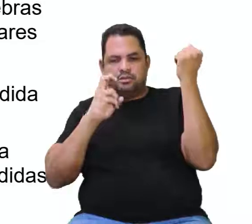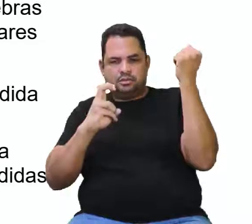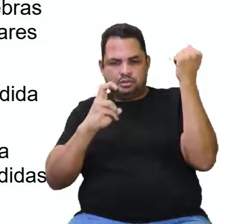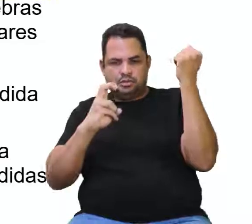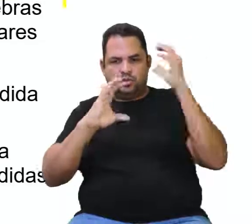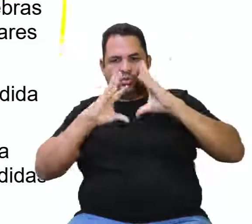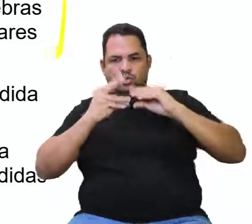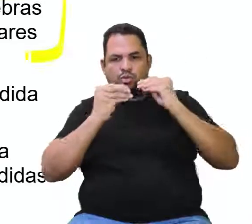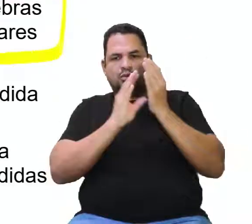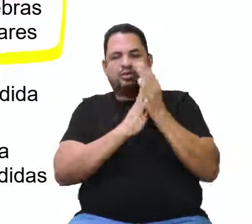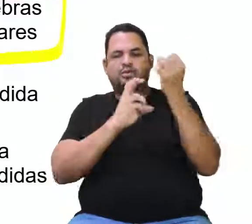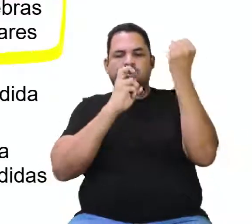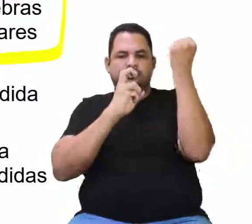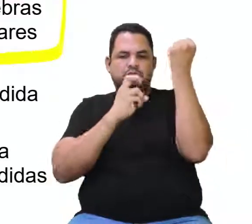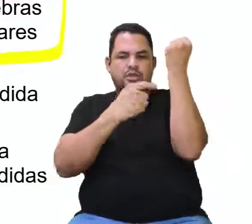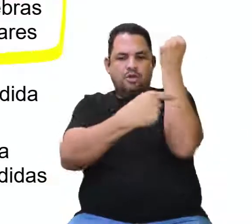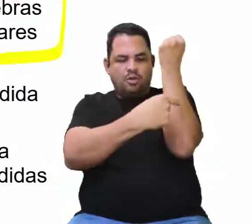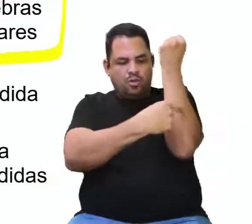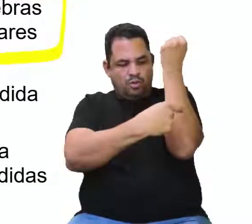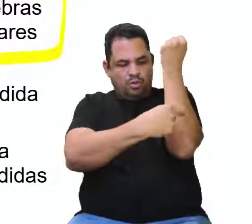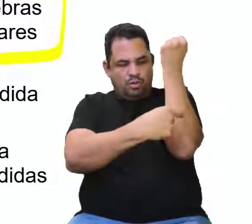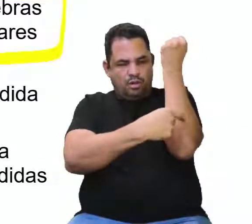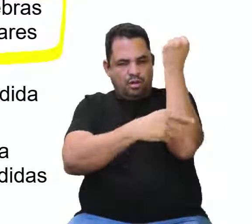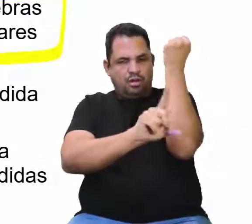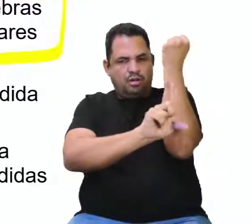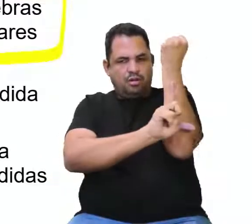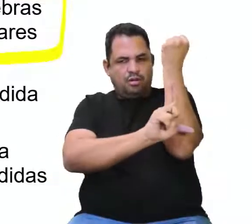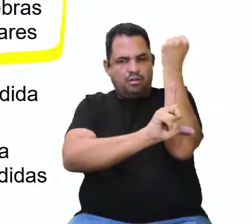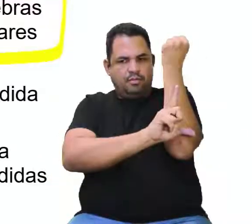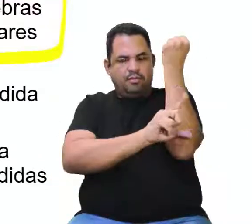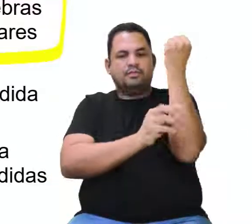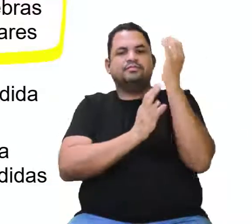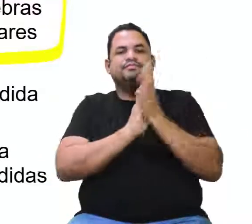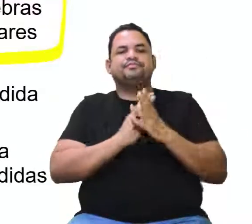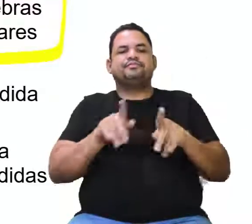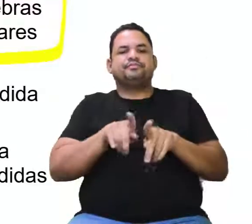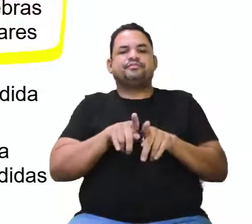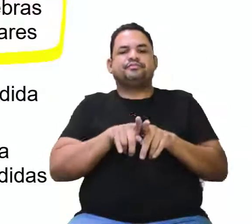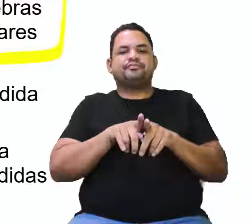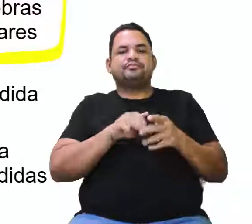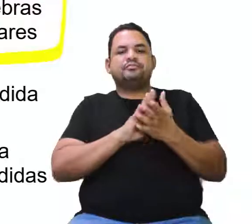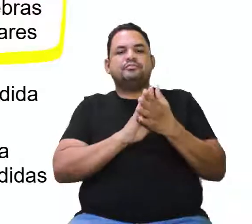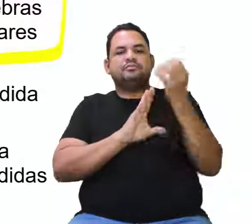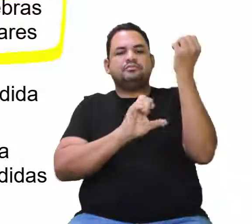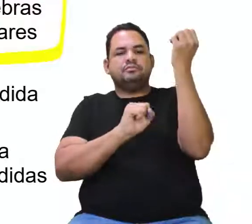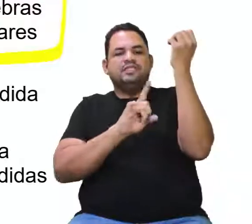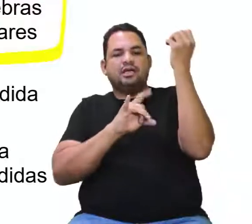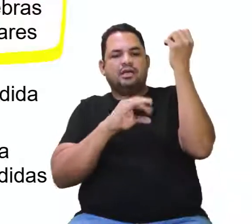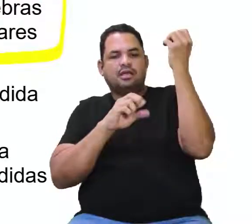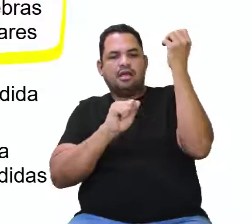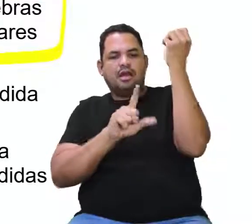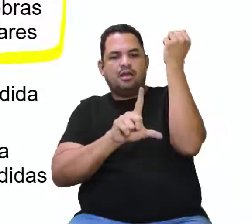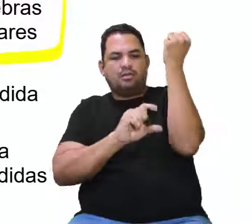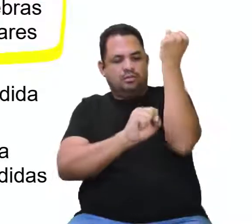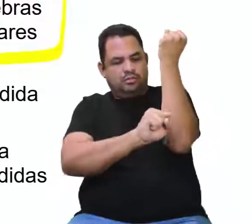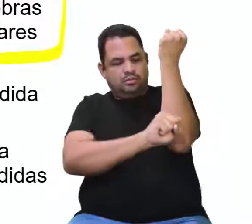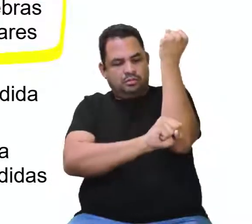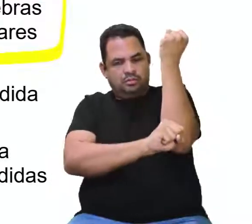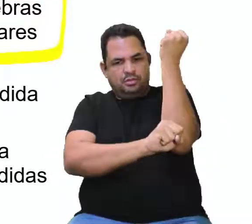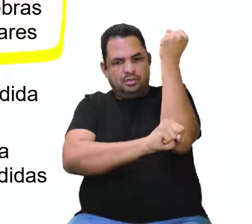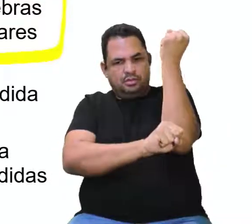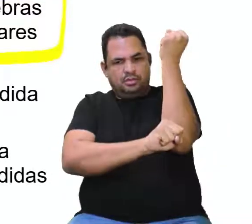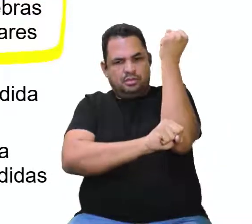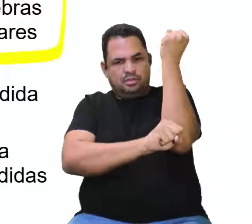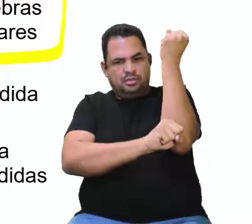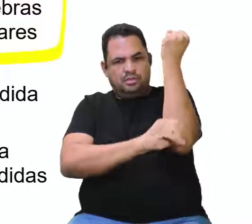total ali de 5 vértebras lombares. E eu tenho a região sacral, que é mais embaixo, e